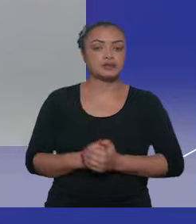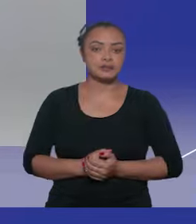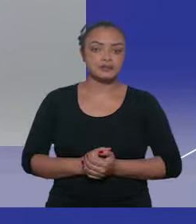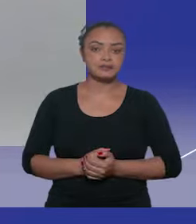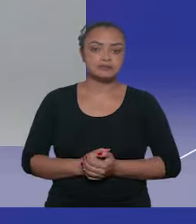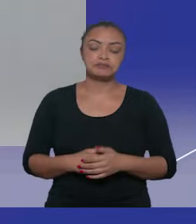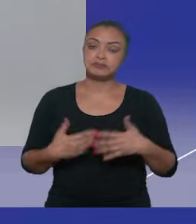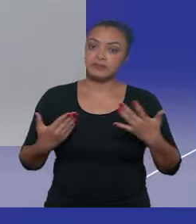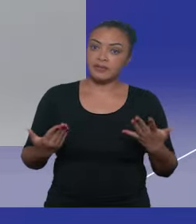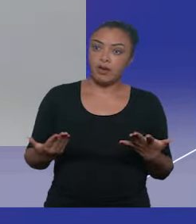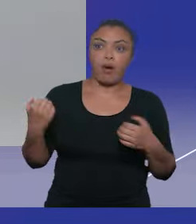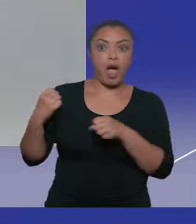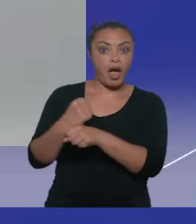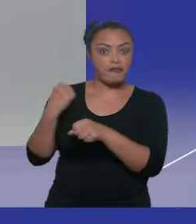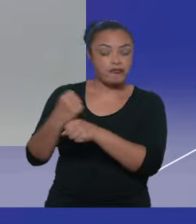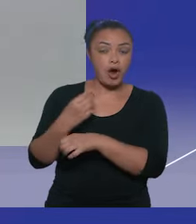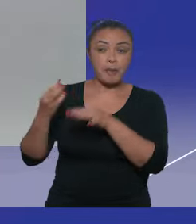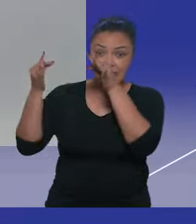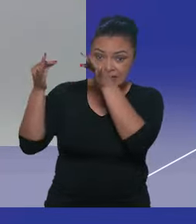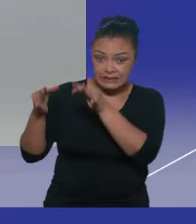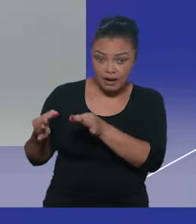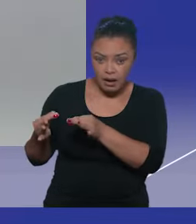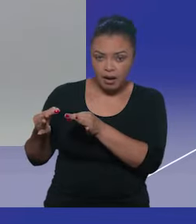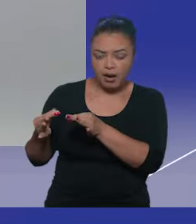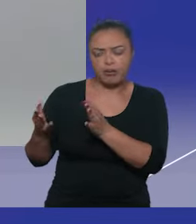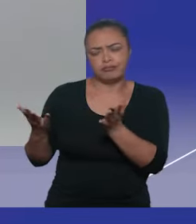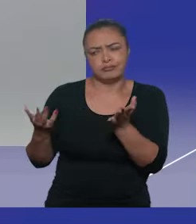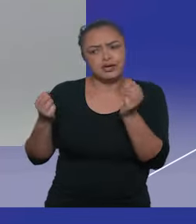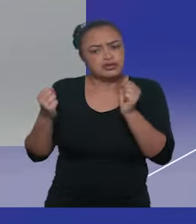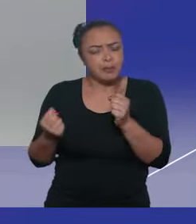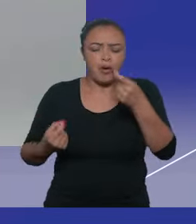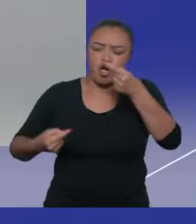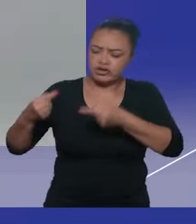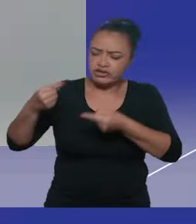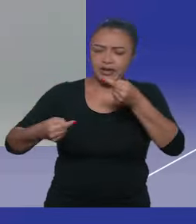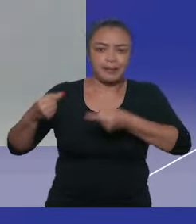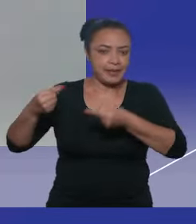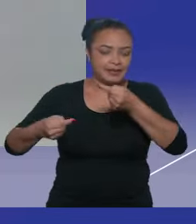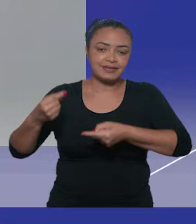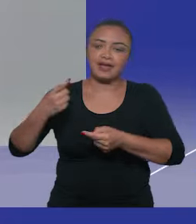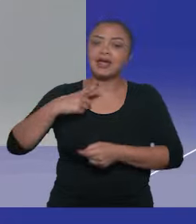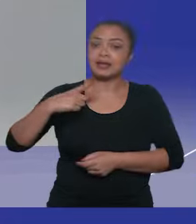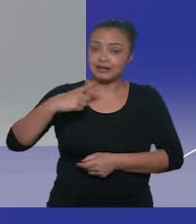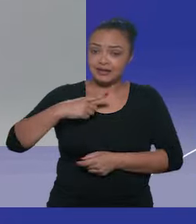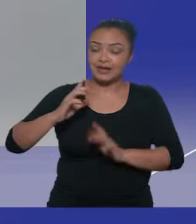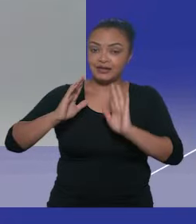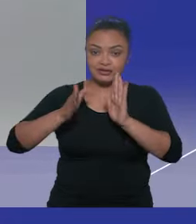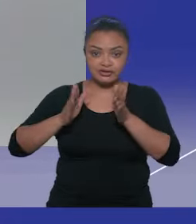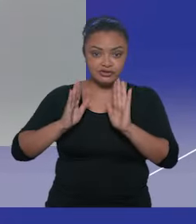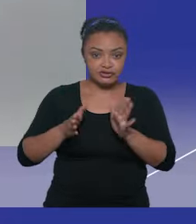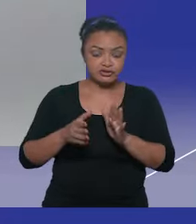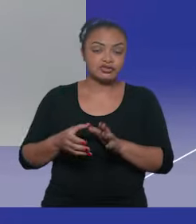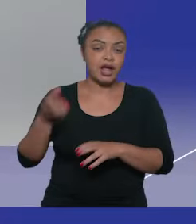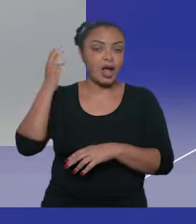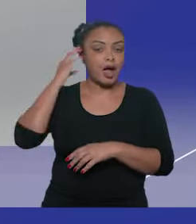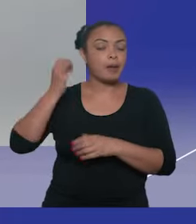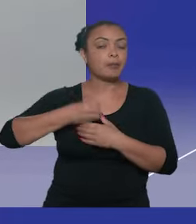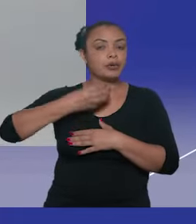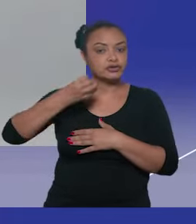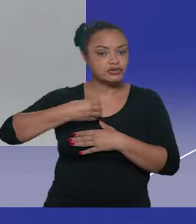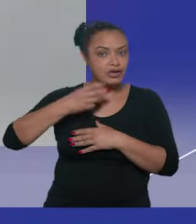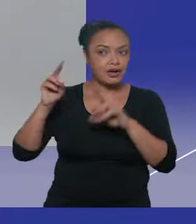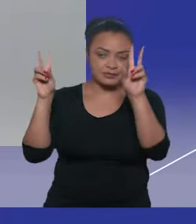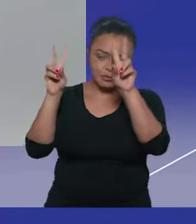tributária avançar. Ela foi aprovada na Câmara. De novo, é a reforma ideal? A gente pode debater aqui muito sobre isso. Aliás, já tem, né,